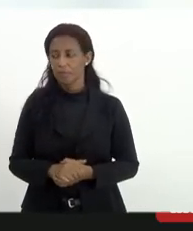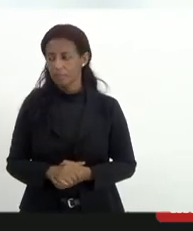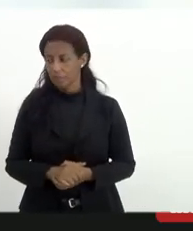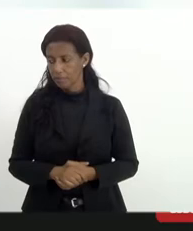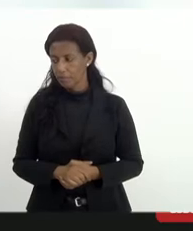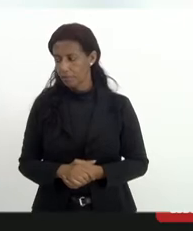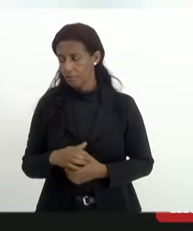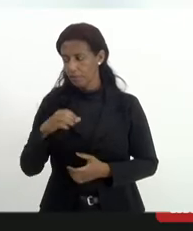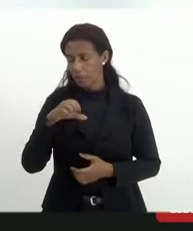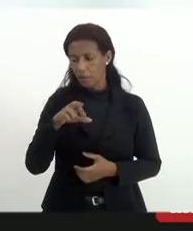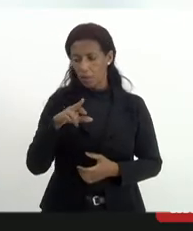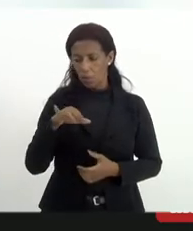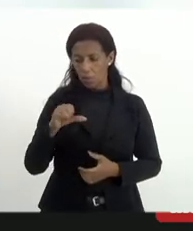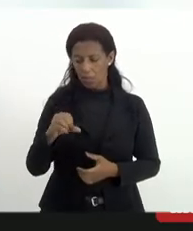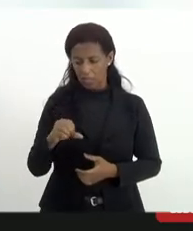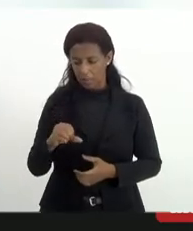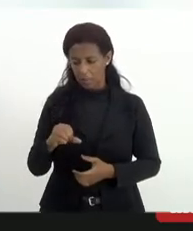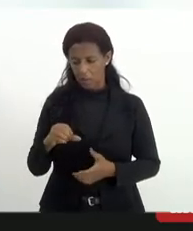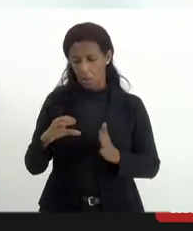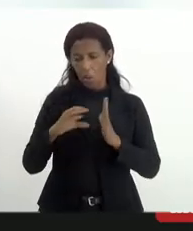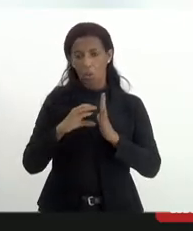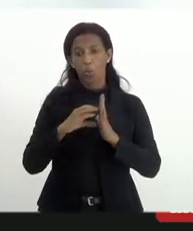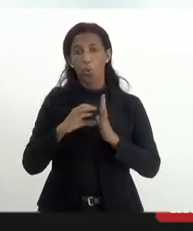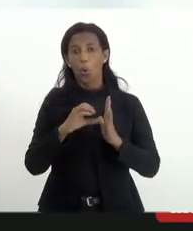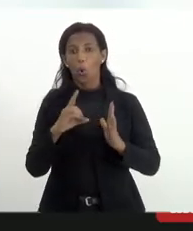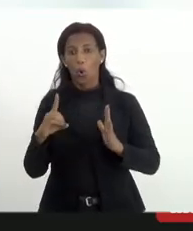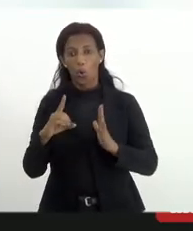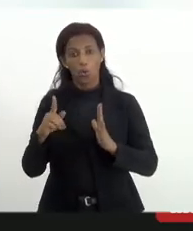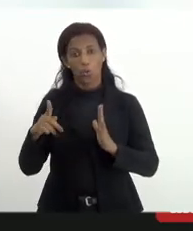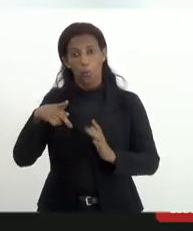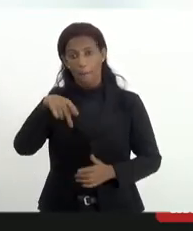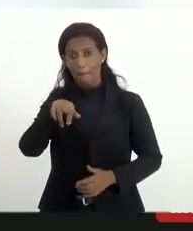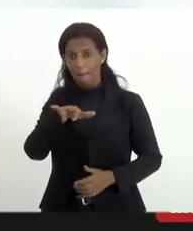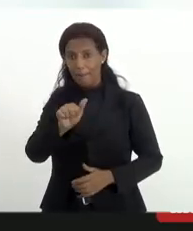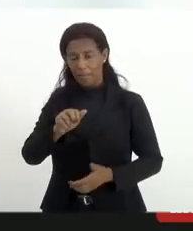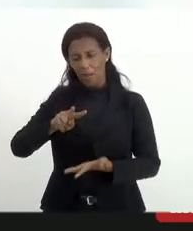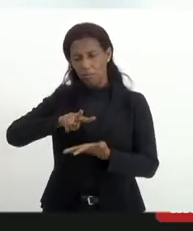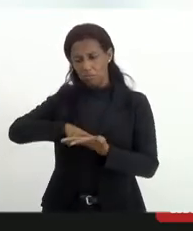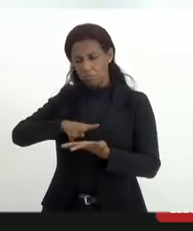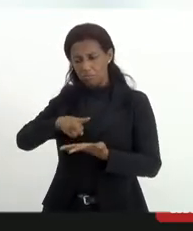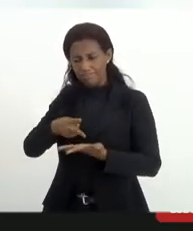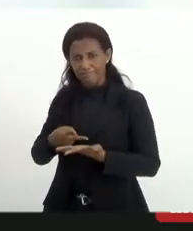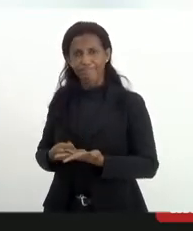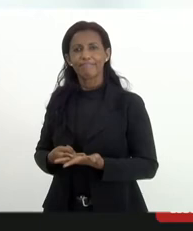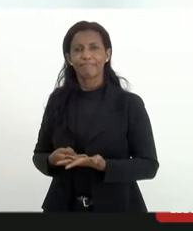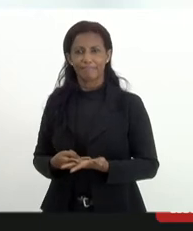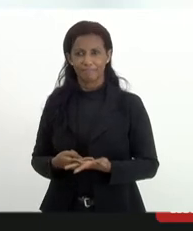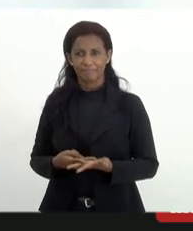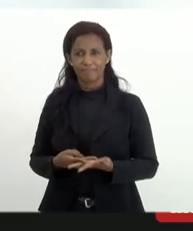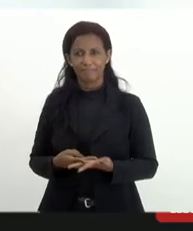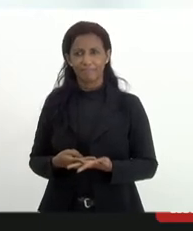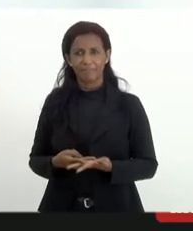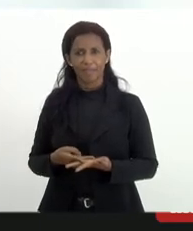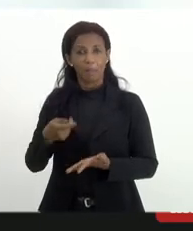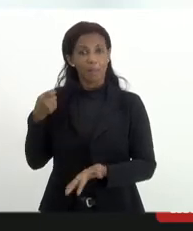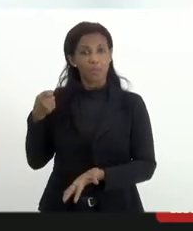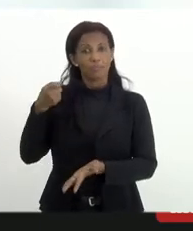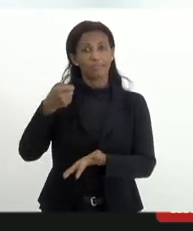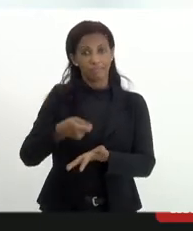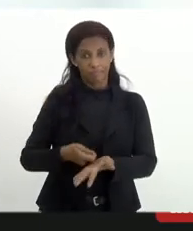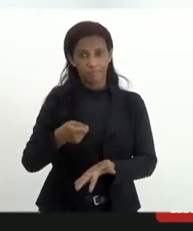o crime do Código Penal tem uma interpretação mais dura